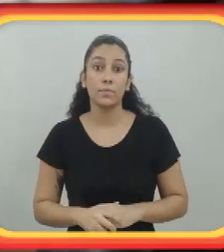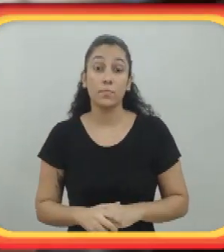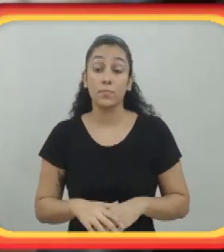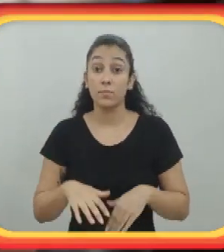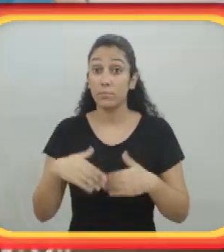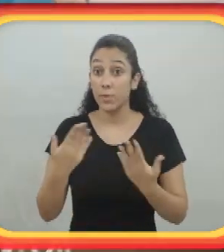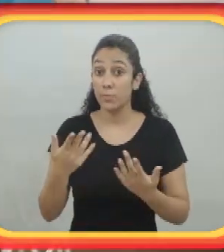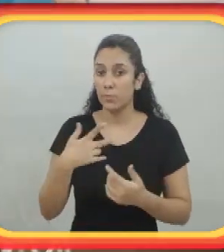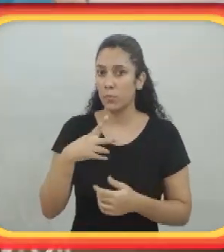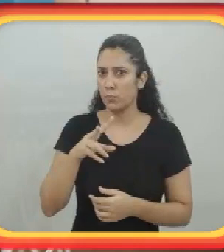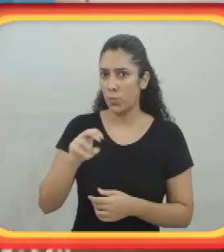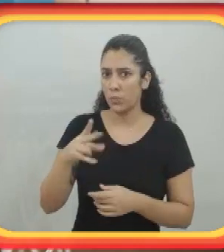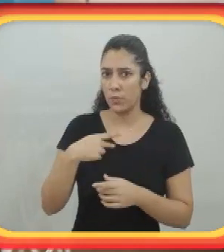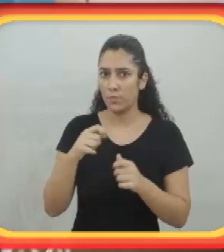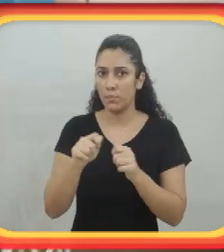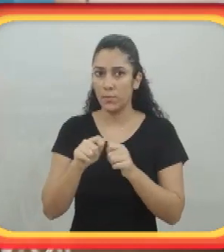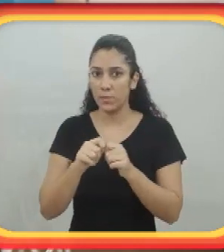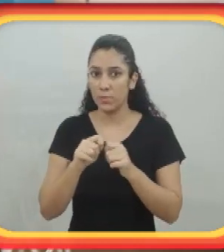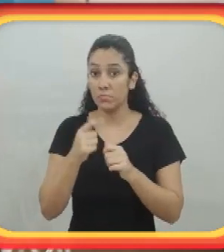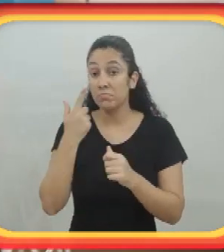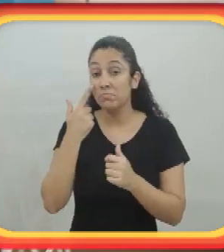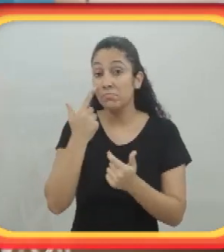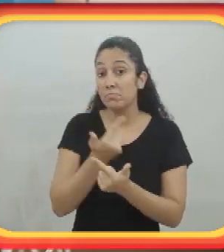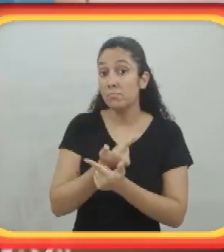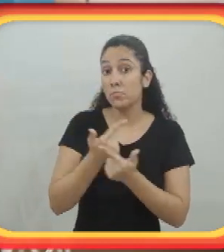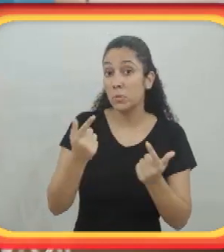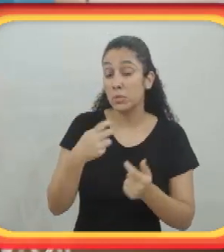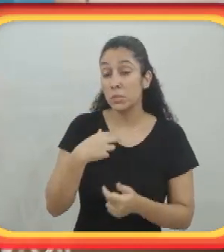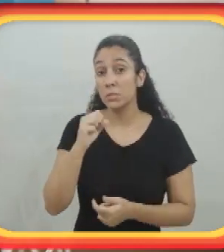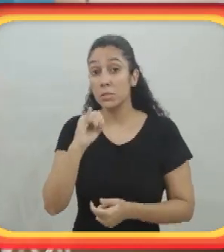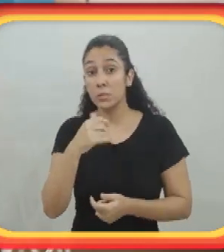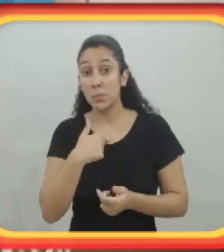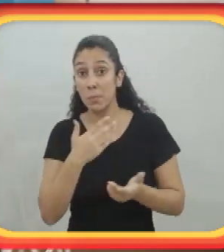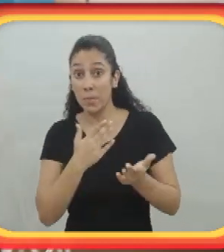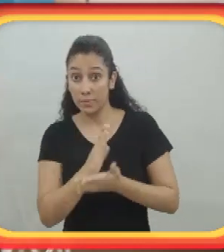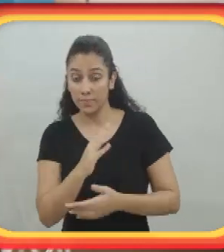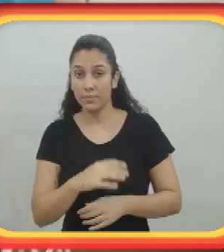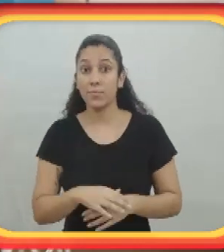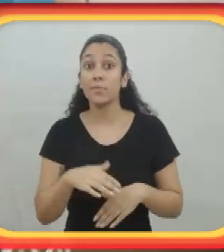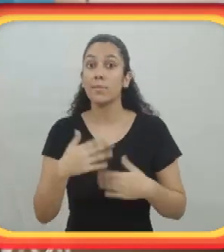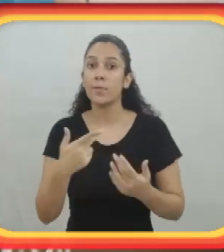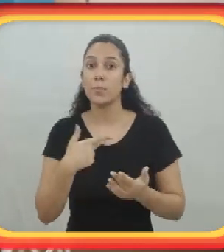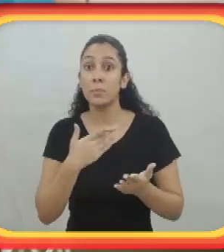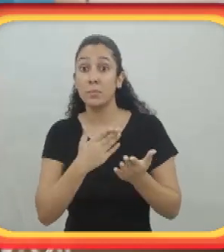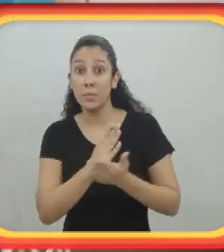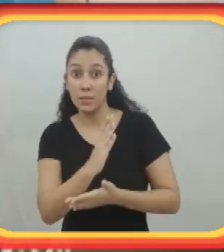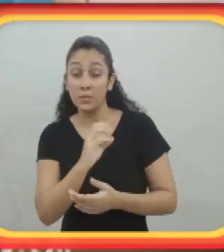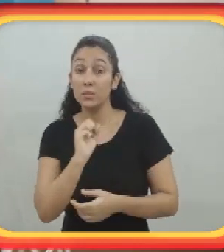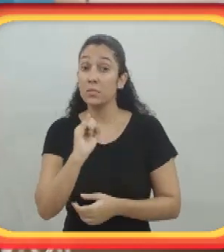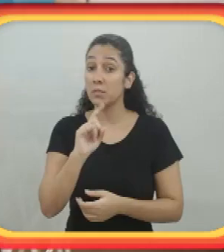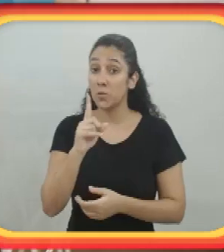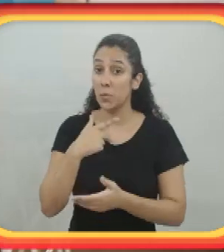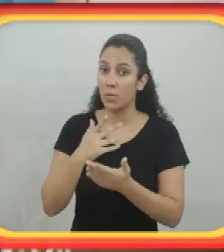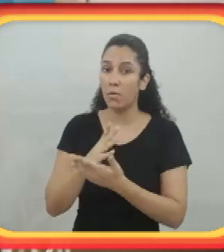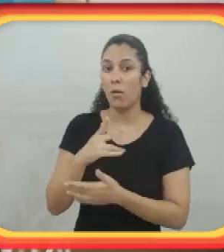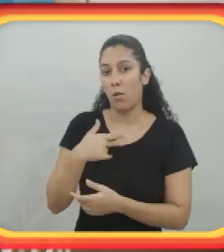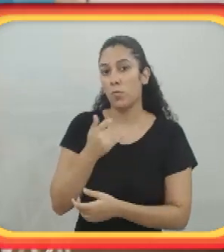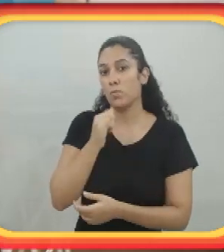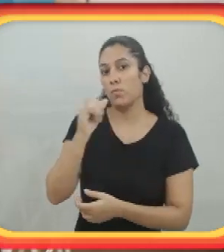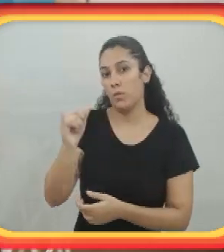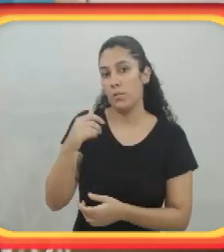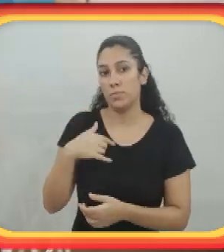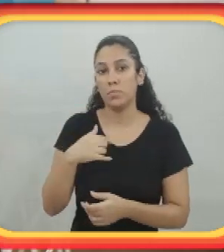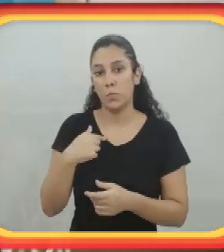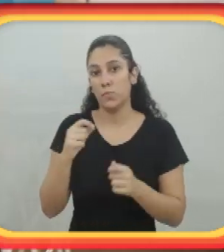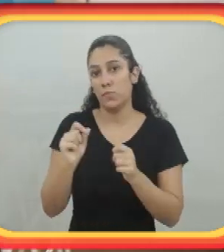o vestibular da Docton, que eu fiz sem consultar nenhum dos meus pais. Tipo assim, vou fazer por sorte. Se passar, passei.